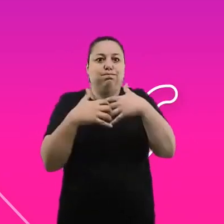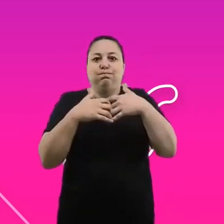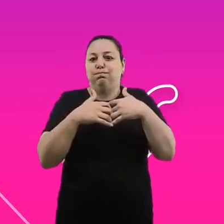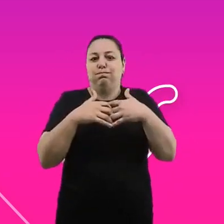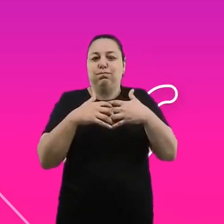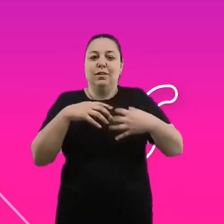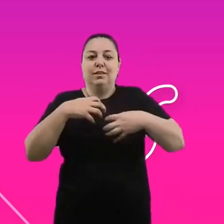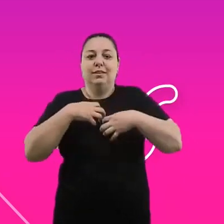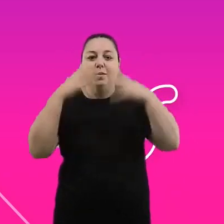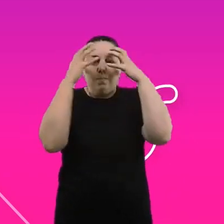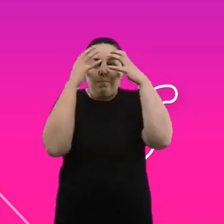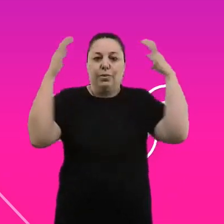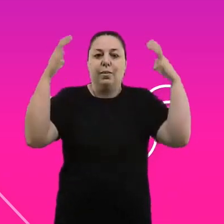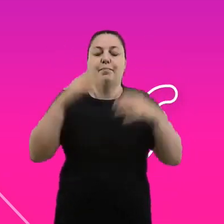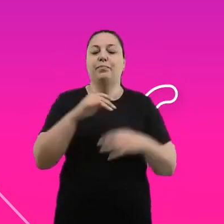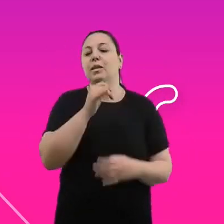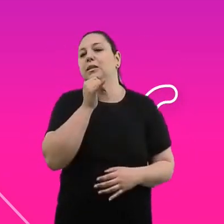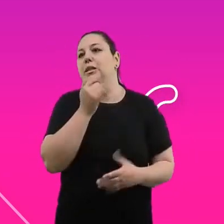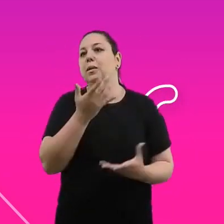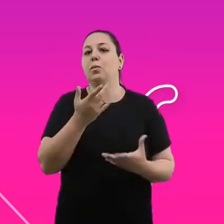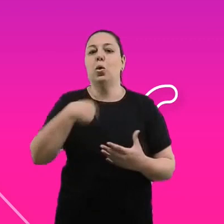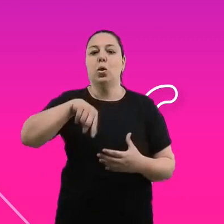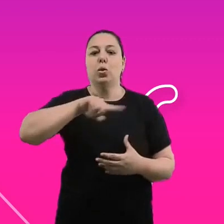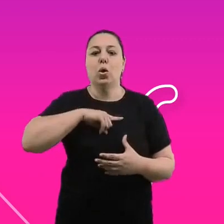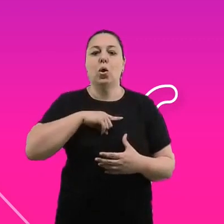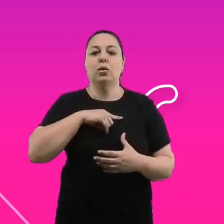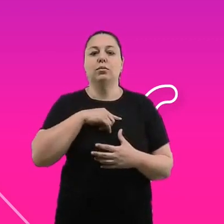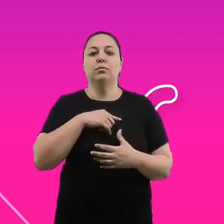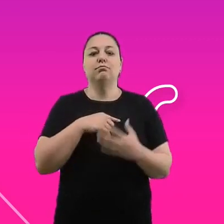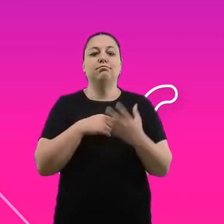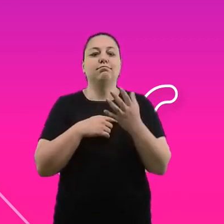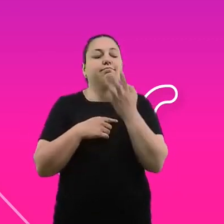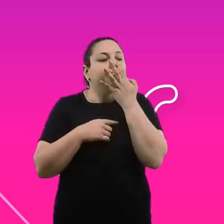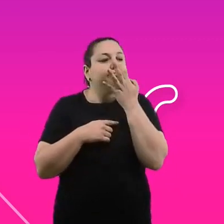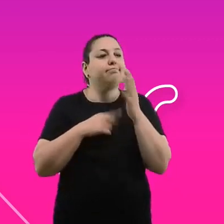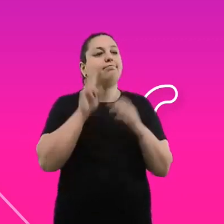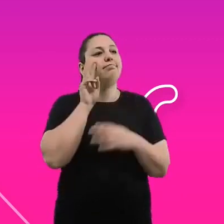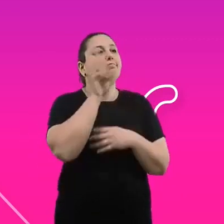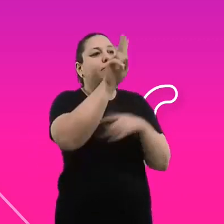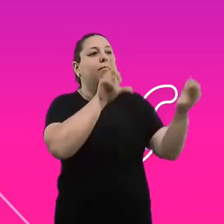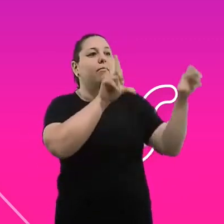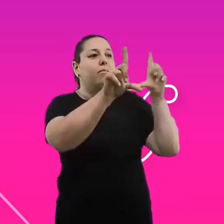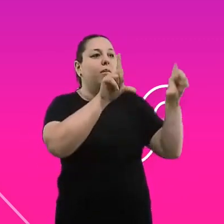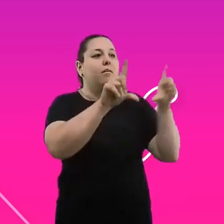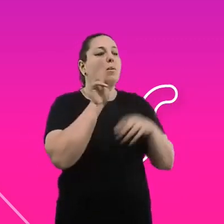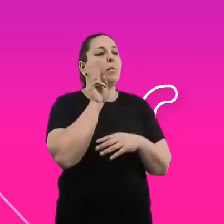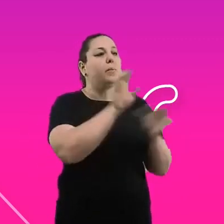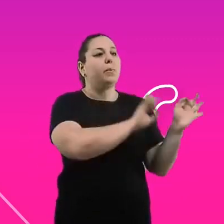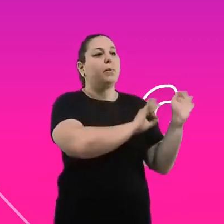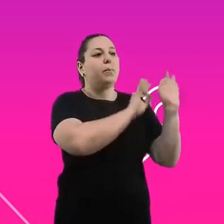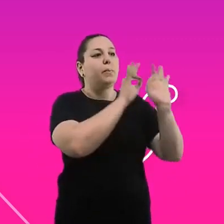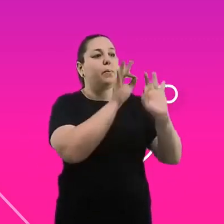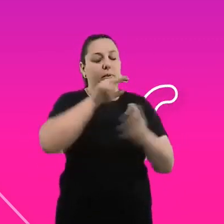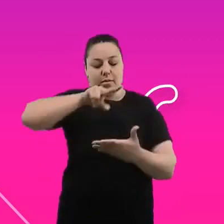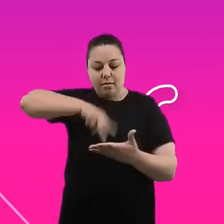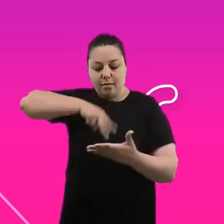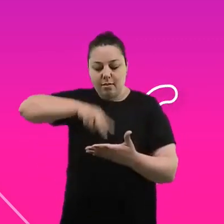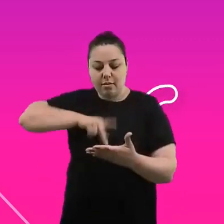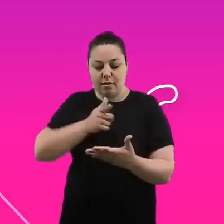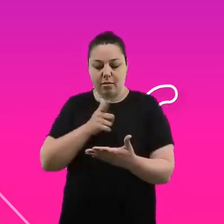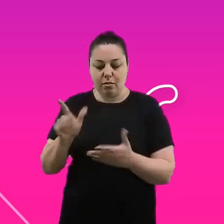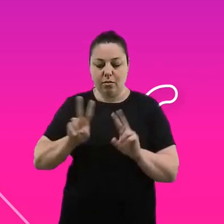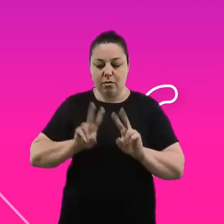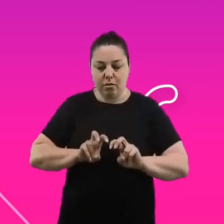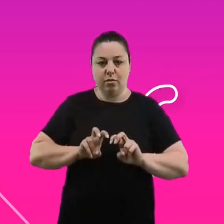assistir alguma coisa enquanto a gente está lendo outra, a gente não consegue, nosso cérebro não tem capacidade de processar isso. Então a gente precisa de